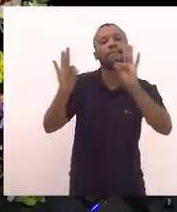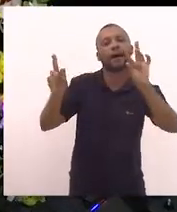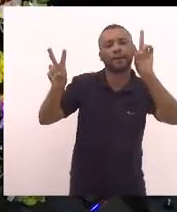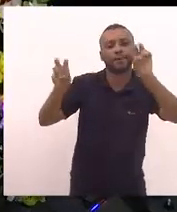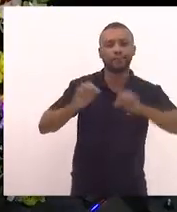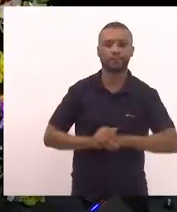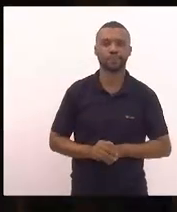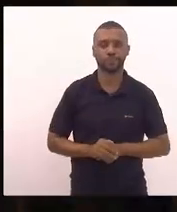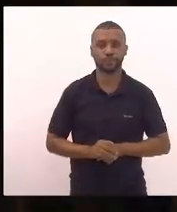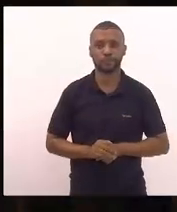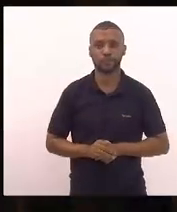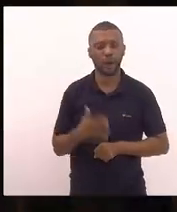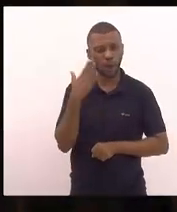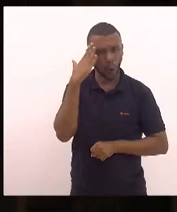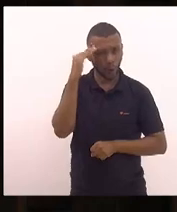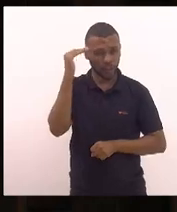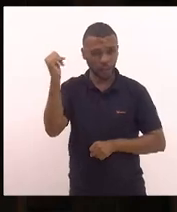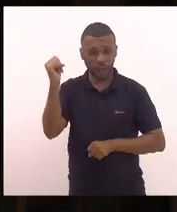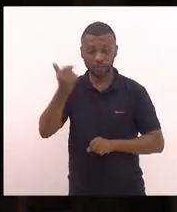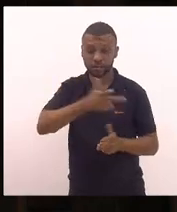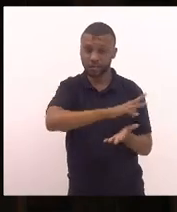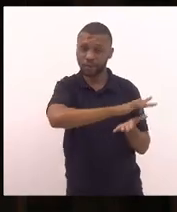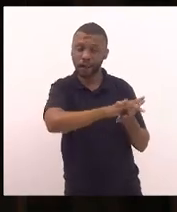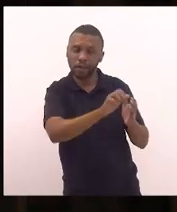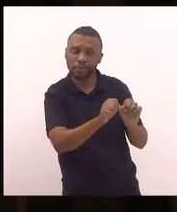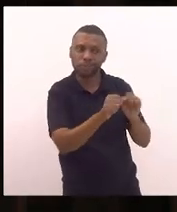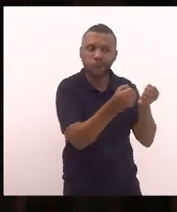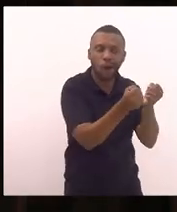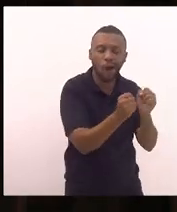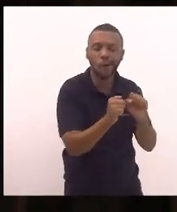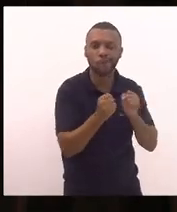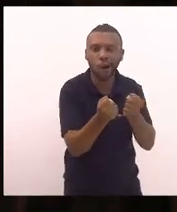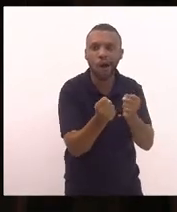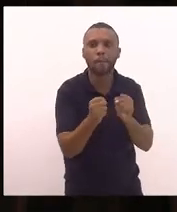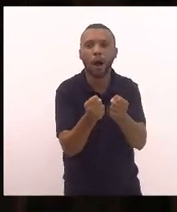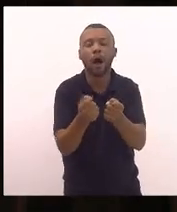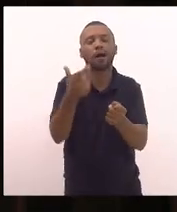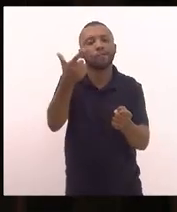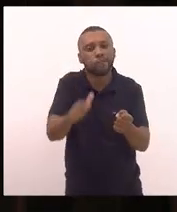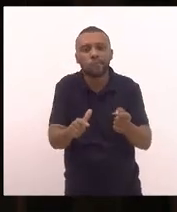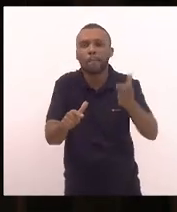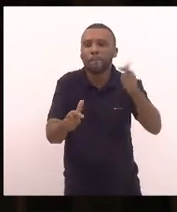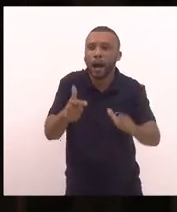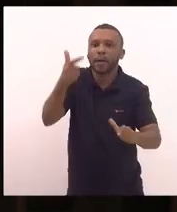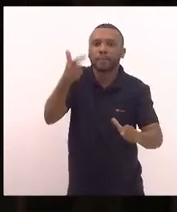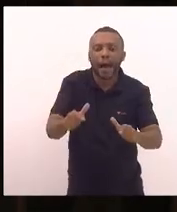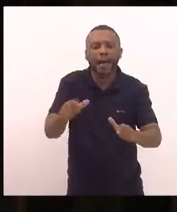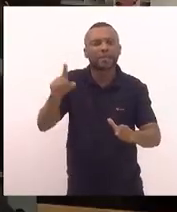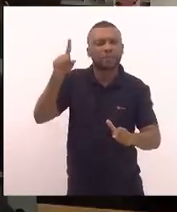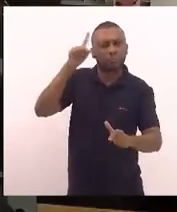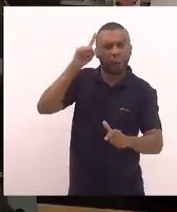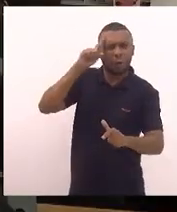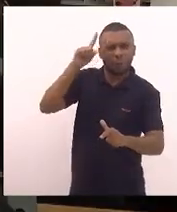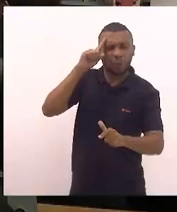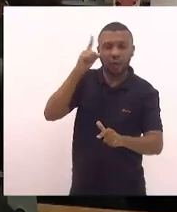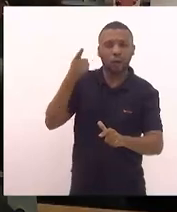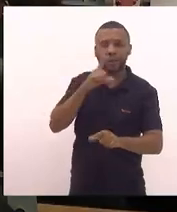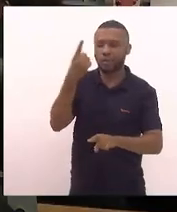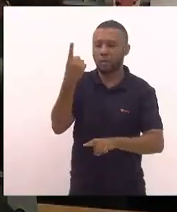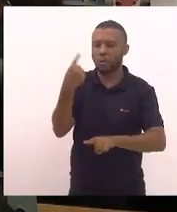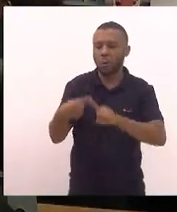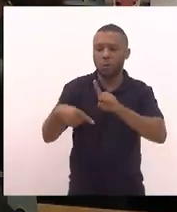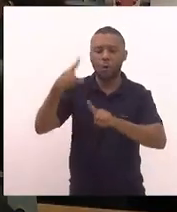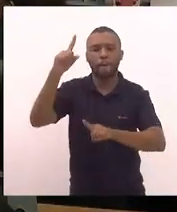sucesso é o acúmulo de pequenos esforços repetidos dia e noite.